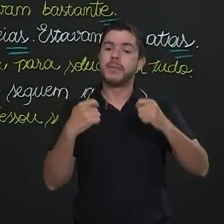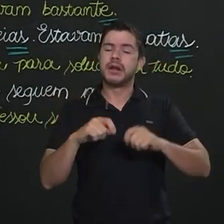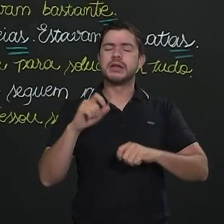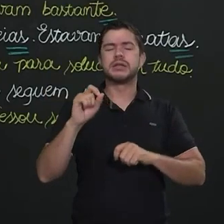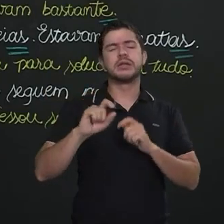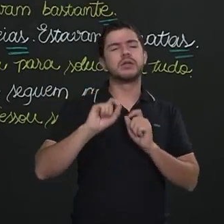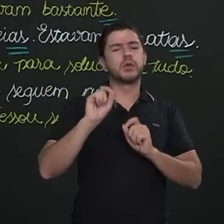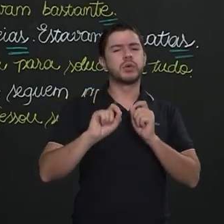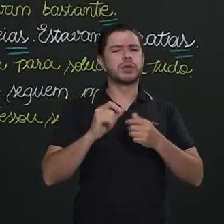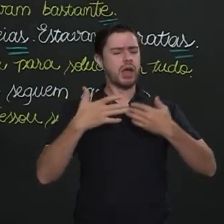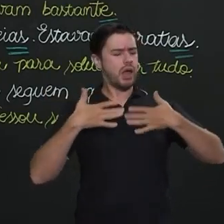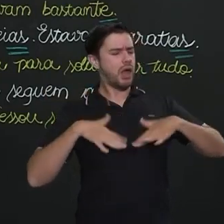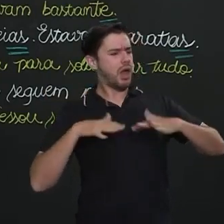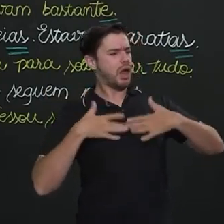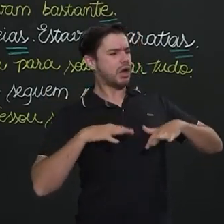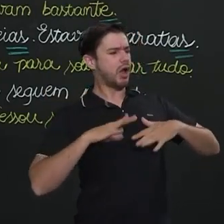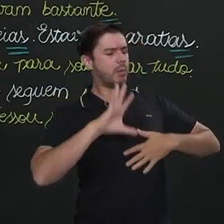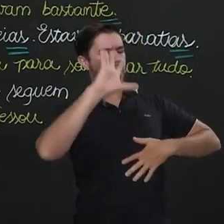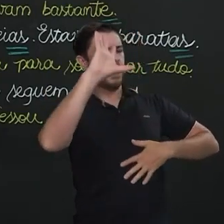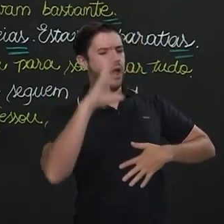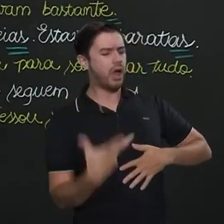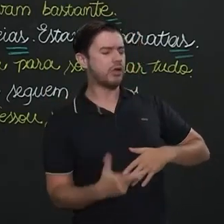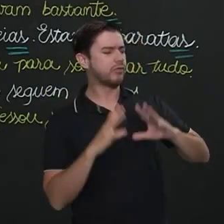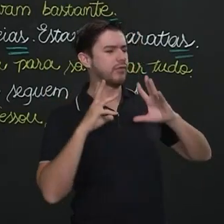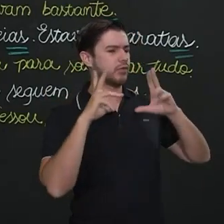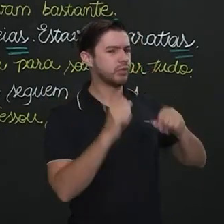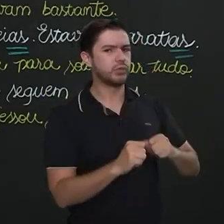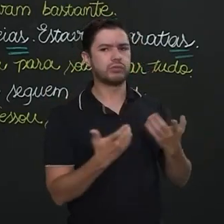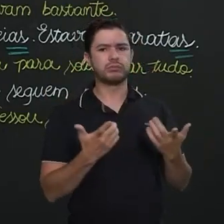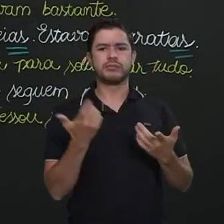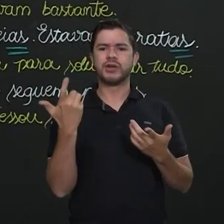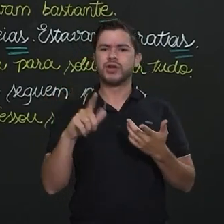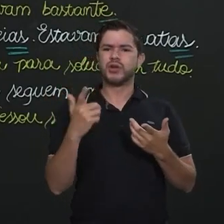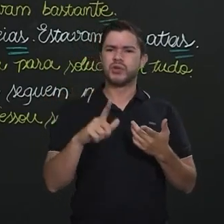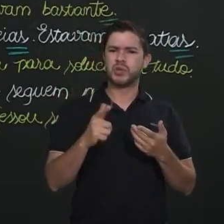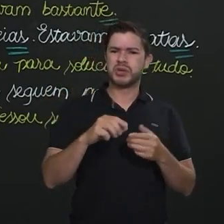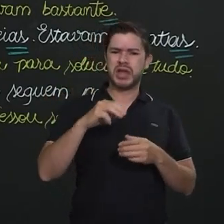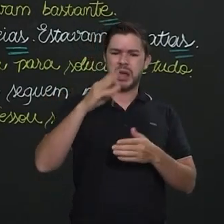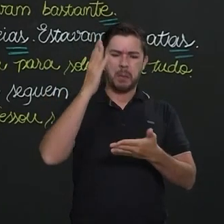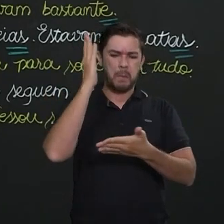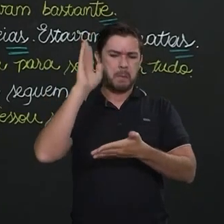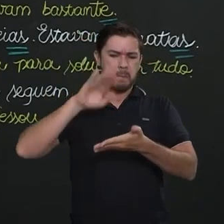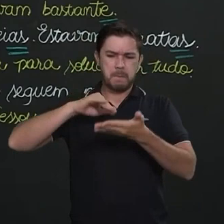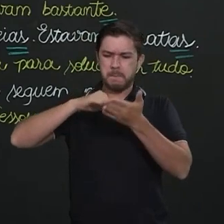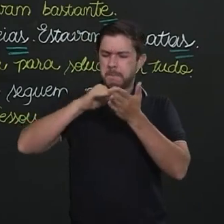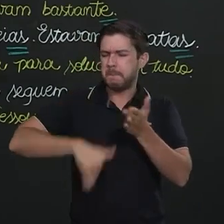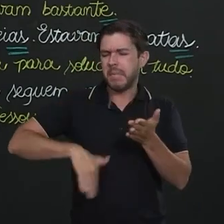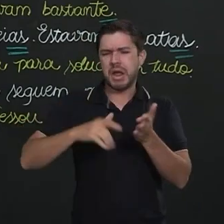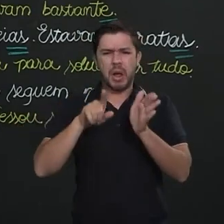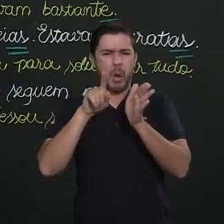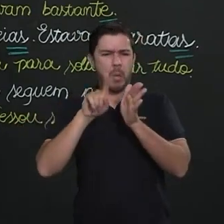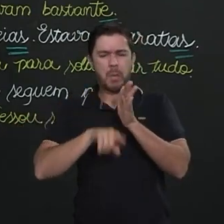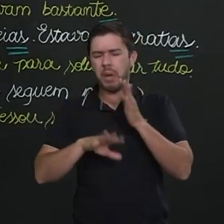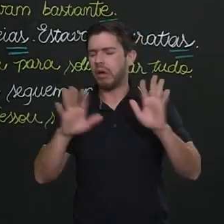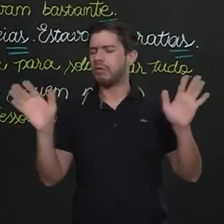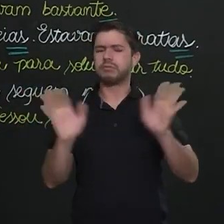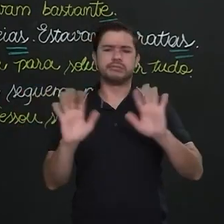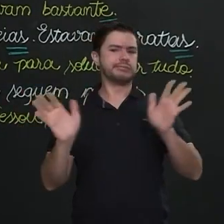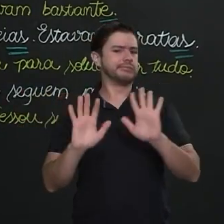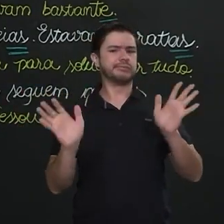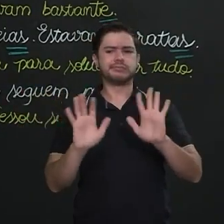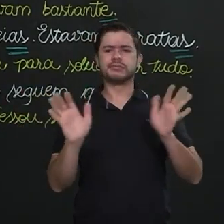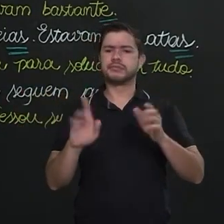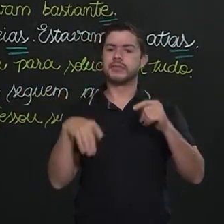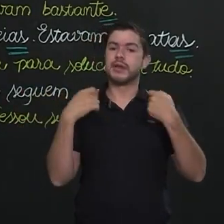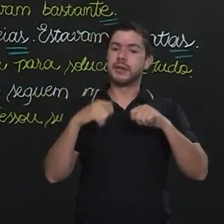preciso menos pressa para solucionar tudo. Não há variação de menos, hein, galera? Não existe menos. Menos pressa,